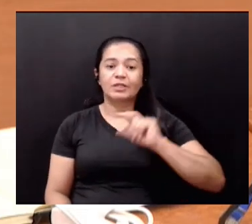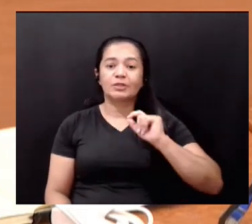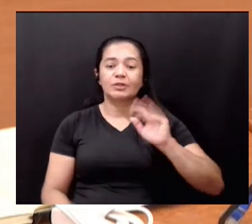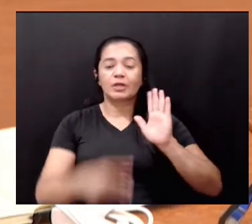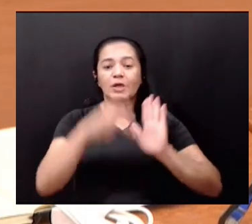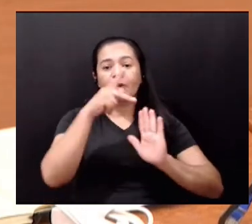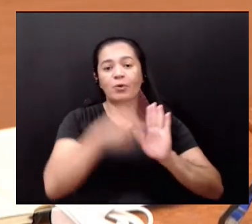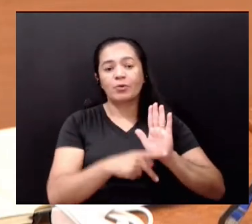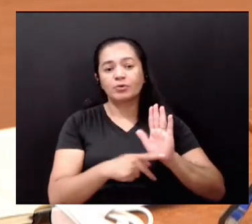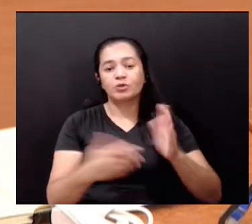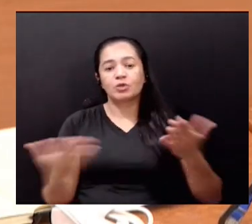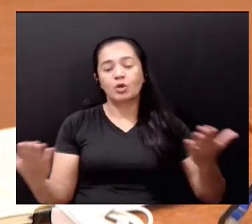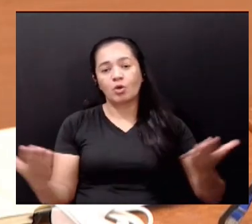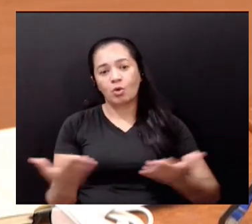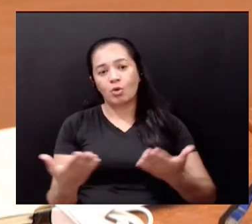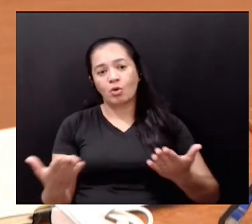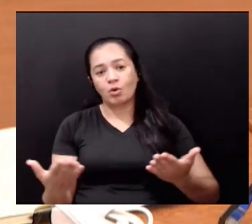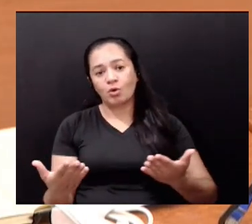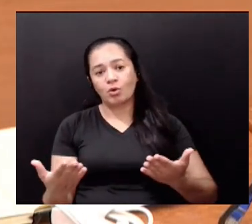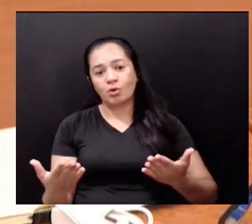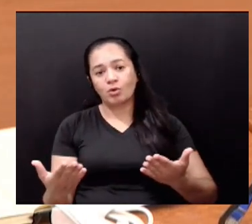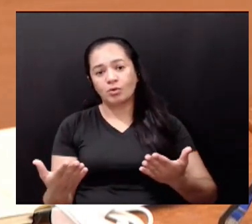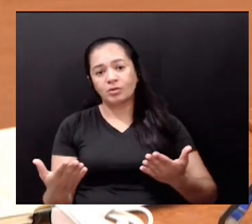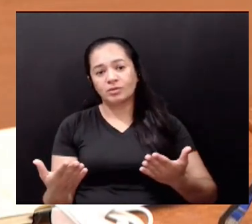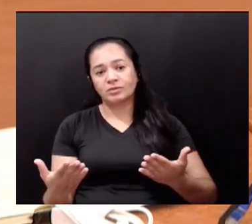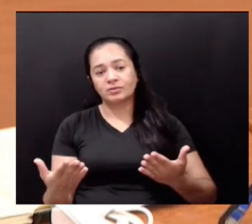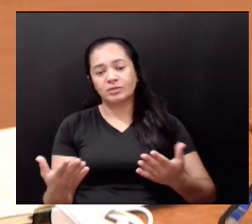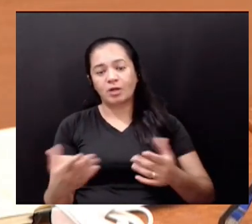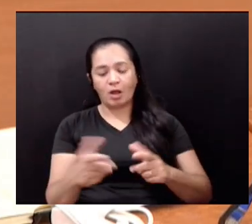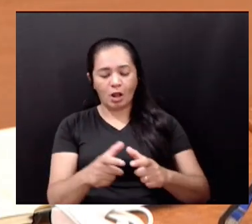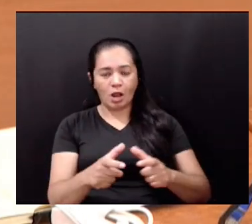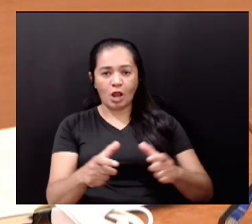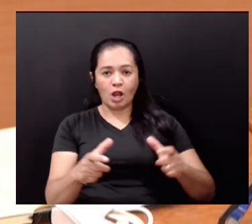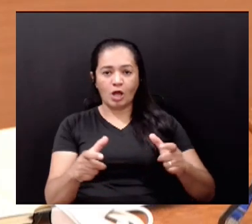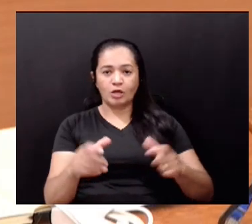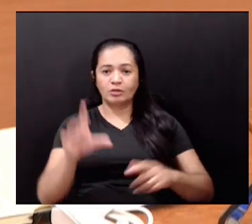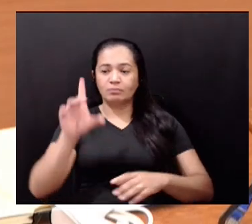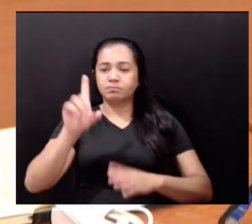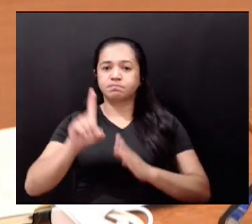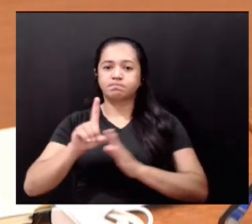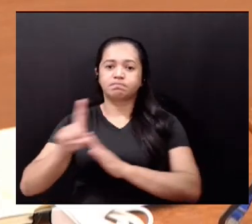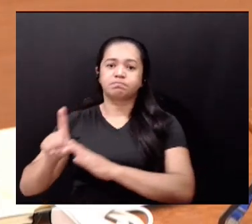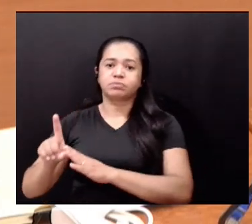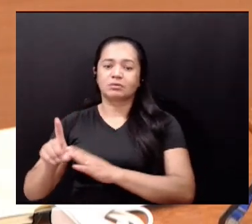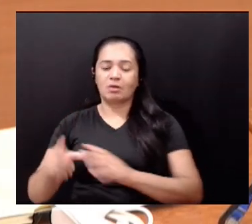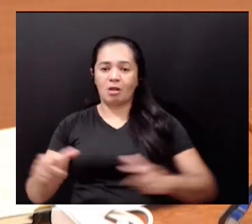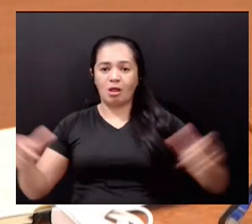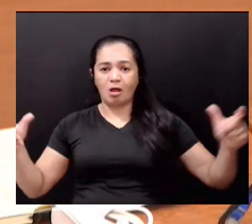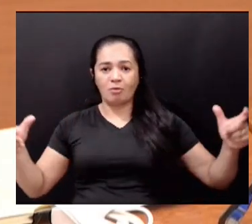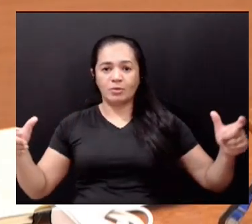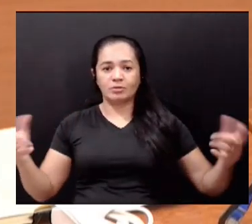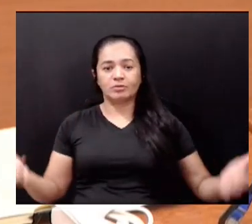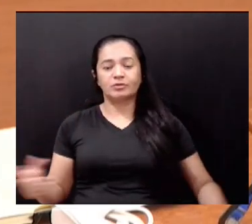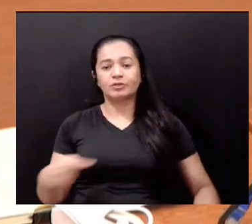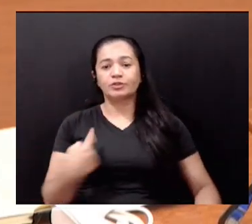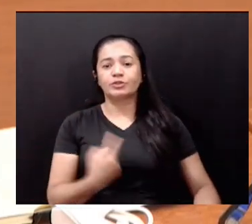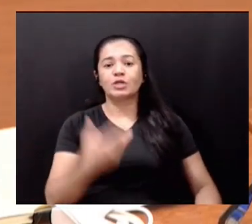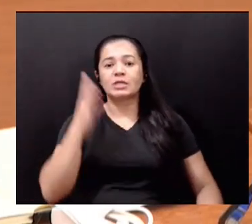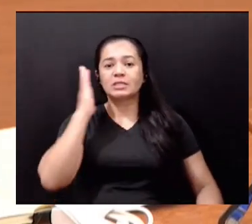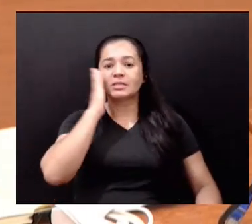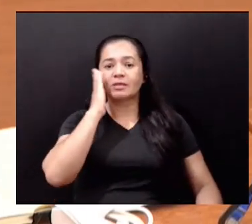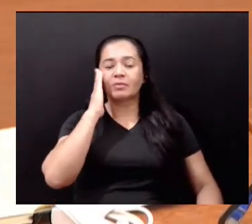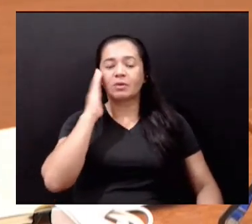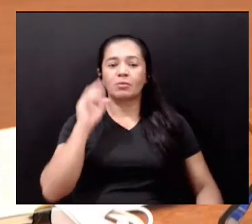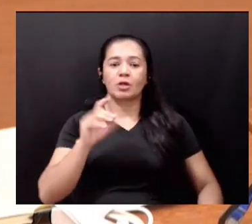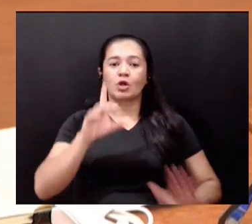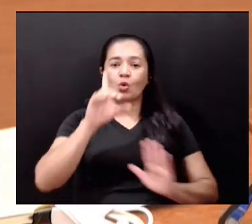nós com o crescimento da extrema-direita no nosso país, a gente sabe que esses direitos duramente